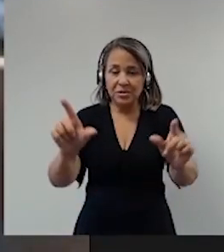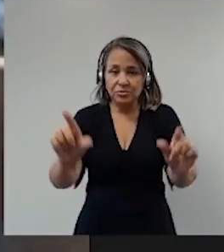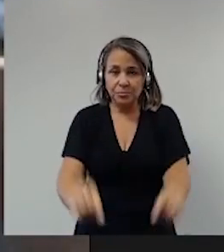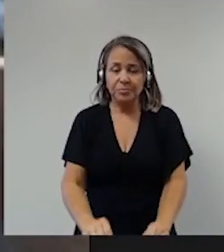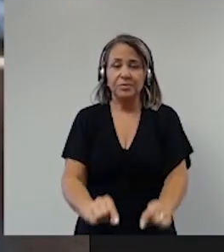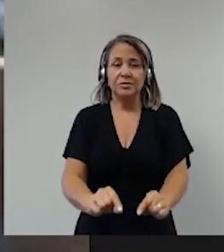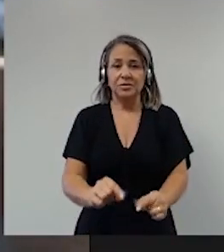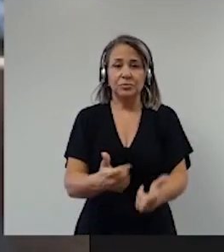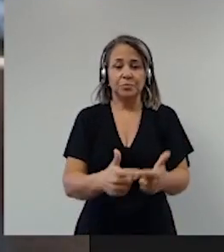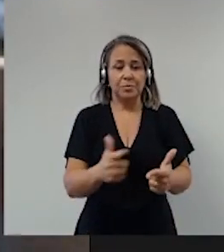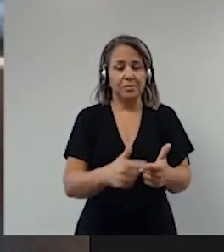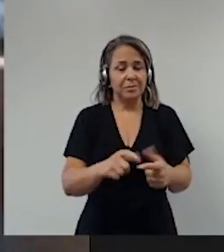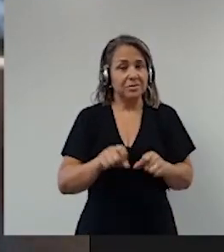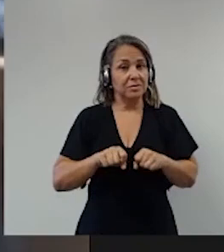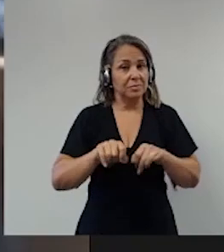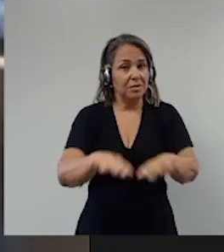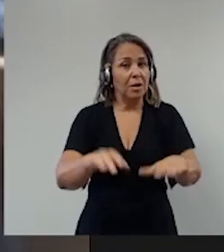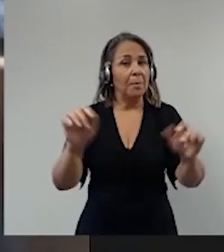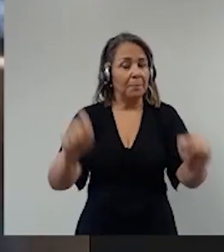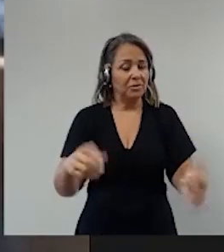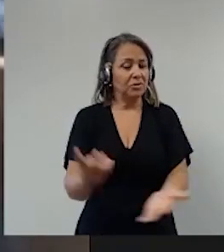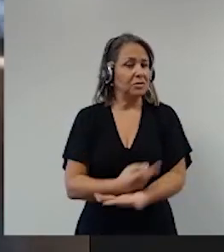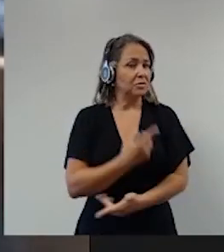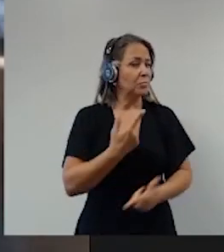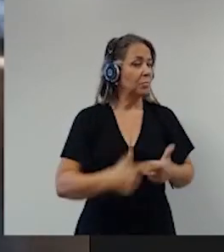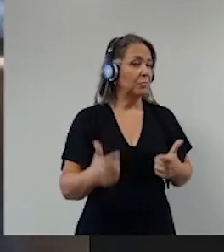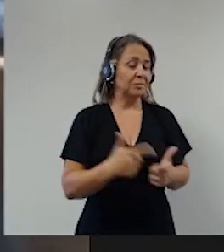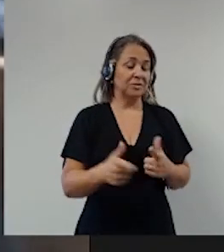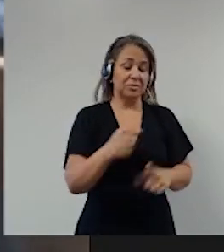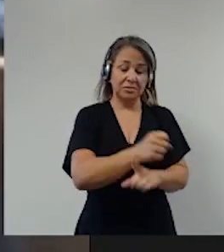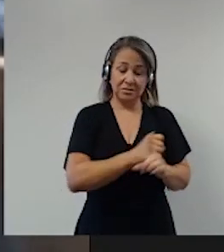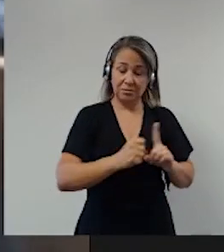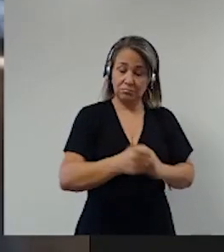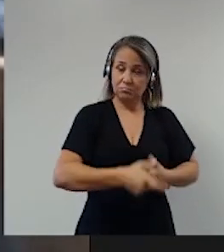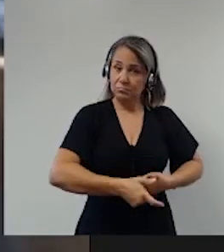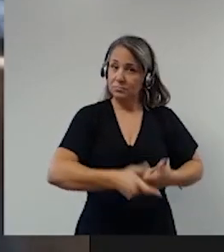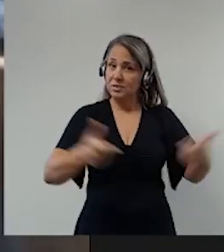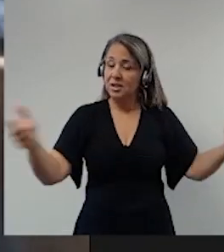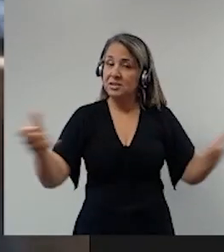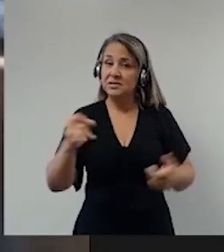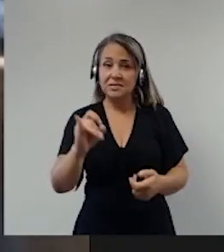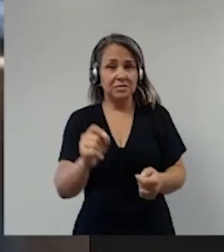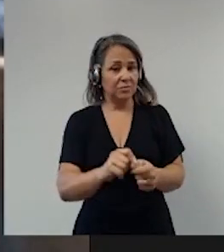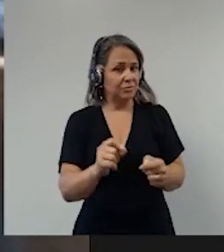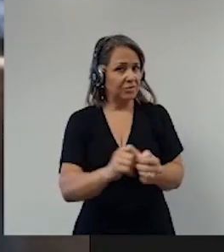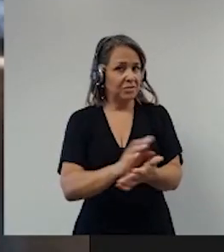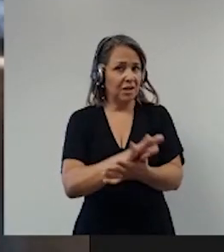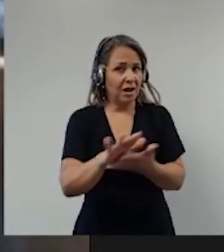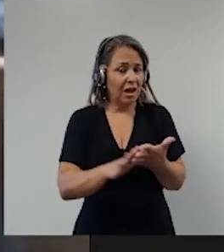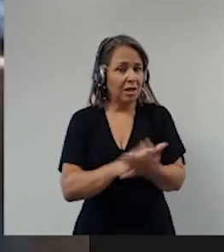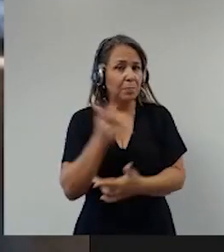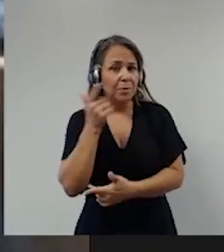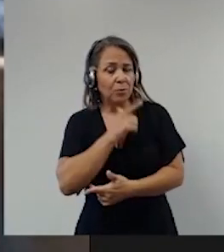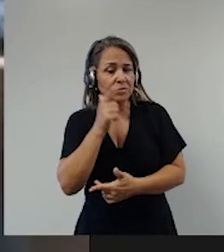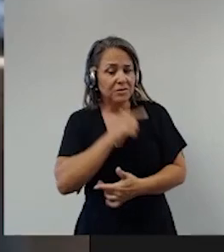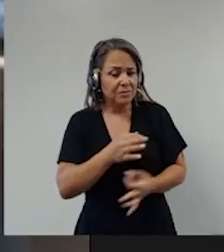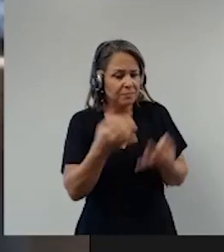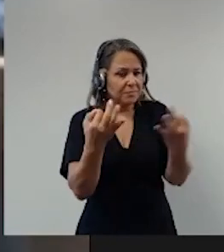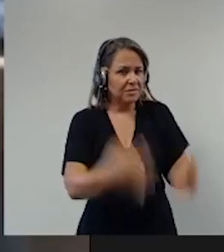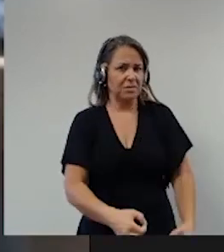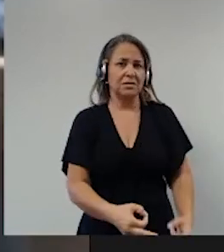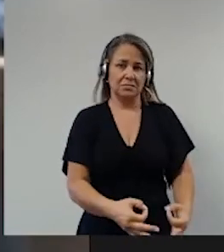pode trazer um caos social muito grande, caso isso não seja feito através de uma dosagem acertada. Então,